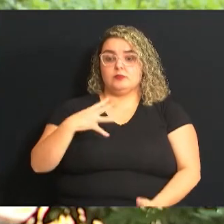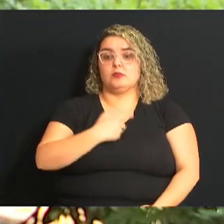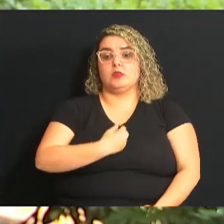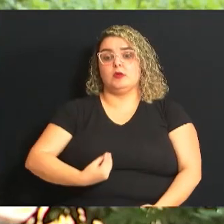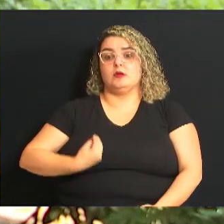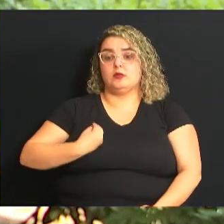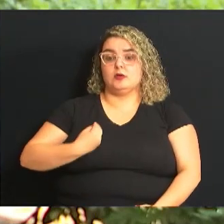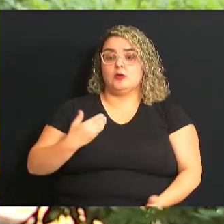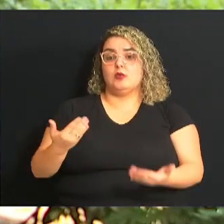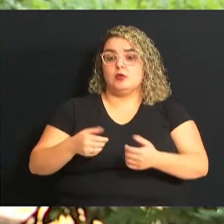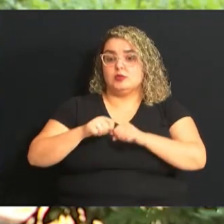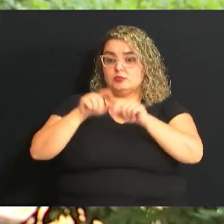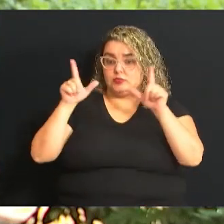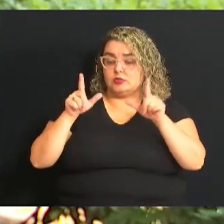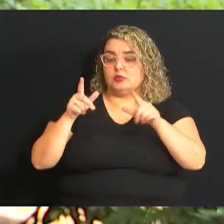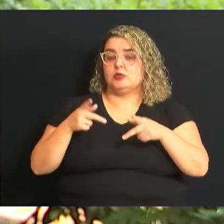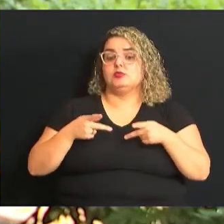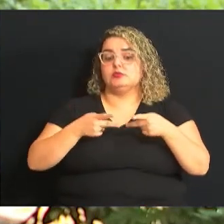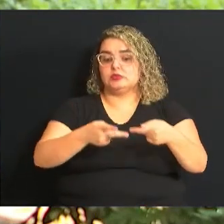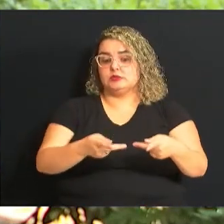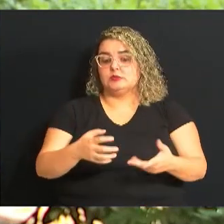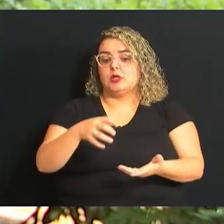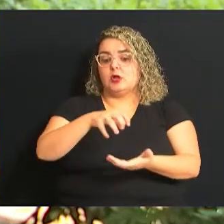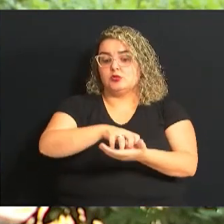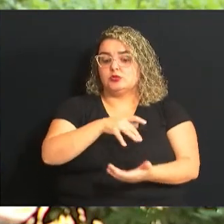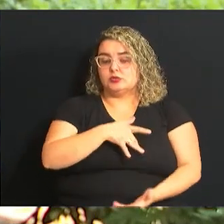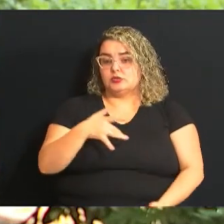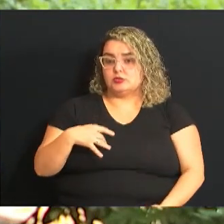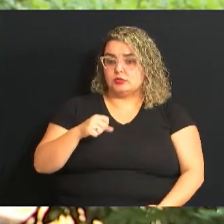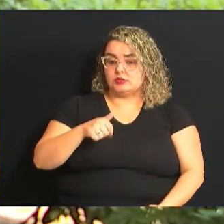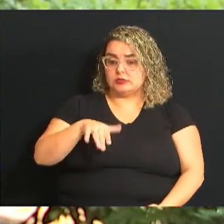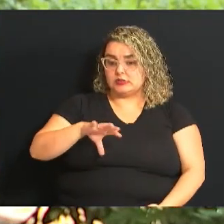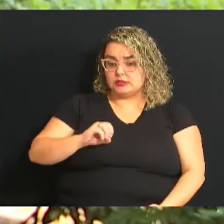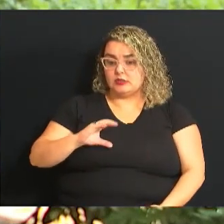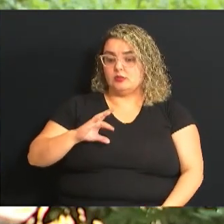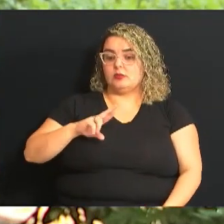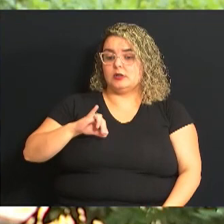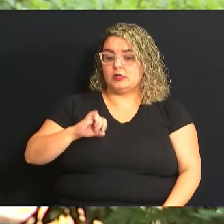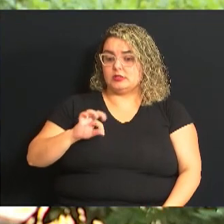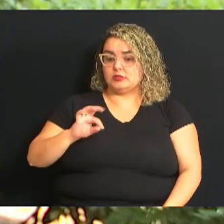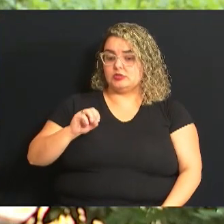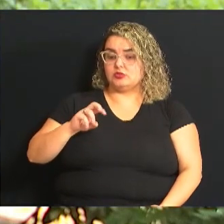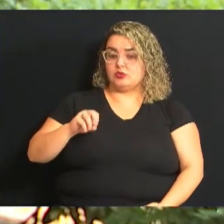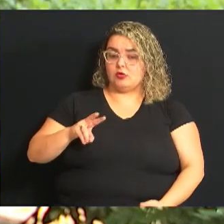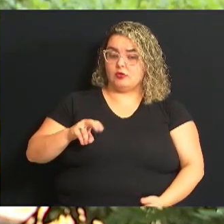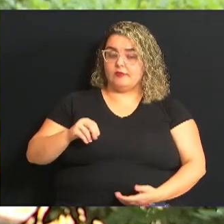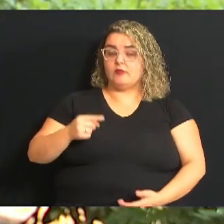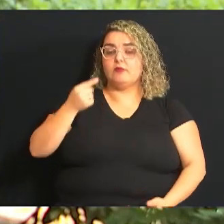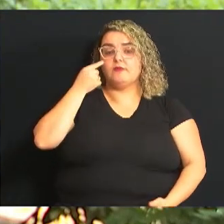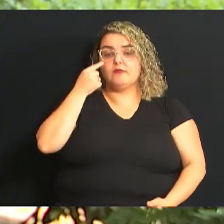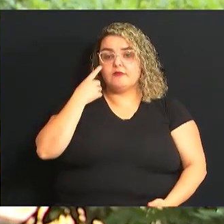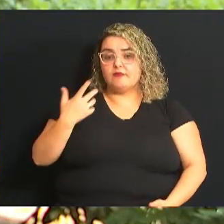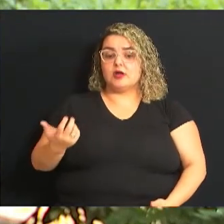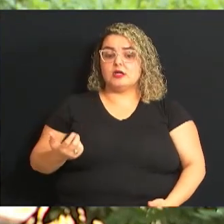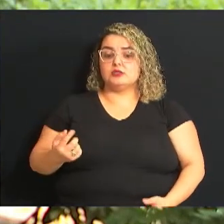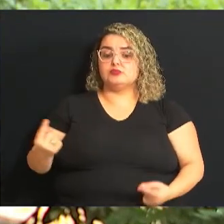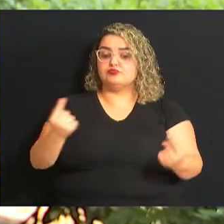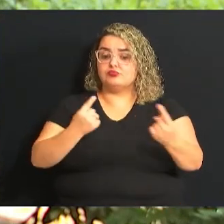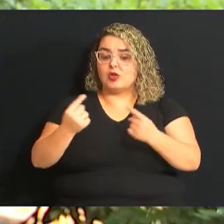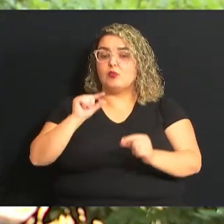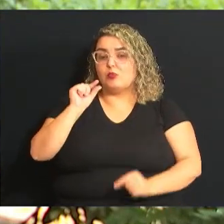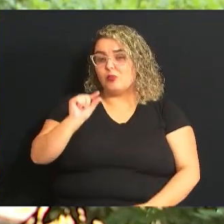mais cedo, nós fomos no Centro de Saúde São Cristóvão ver essa situação da baixa procura, também